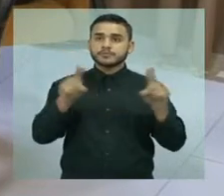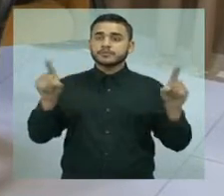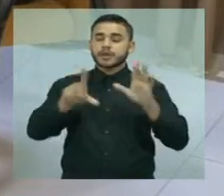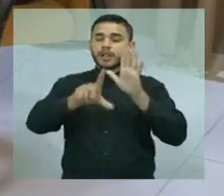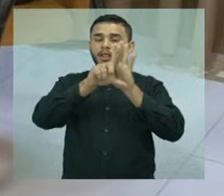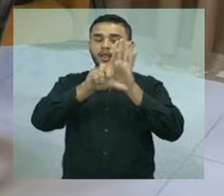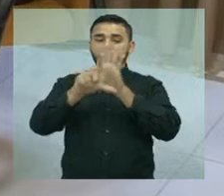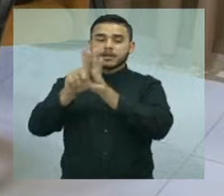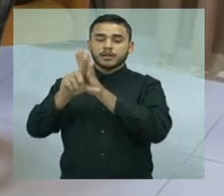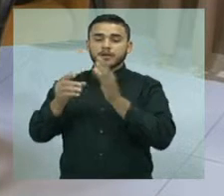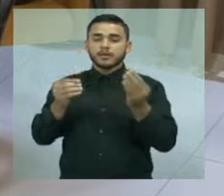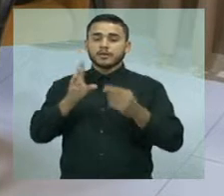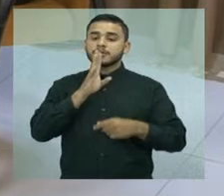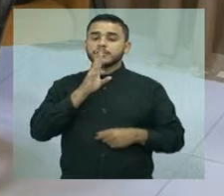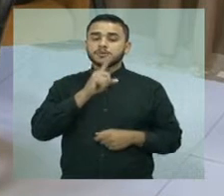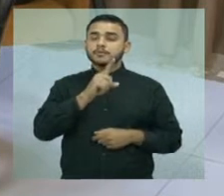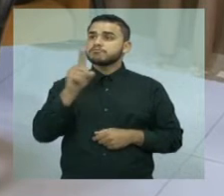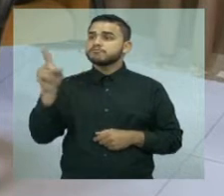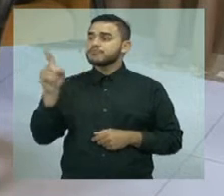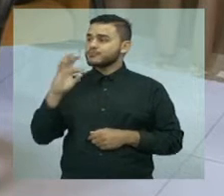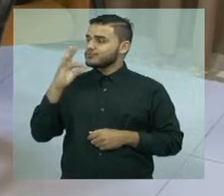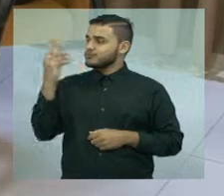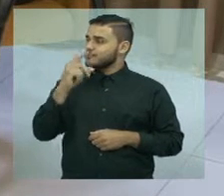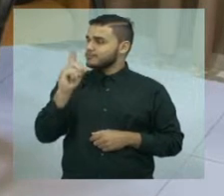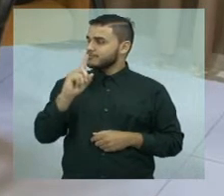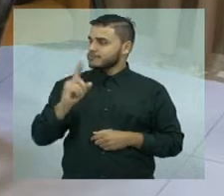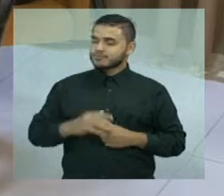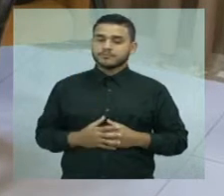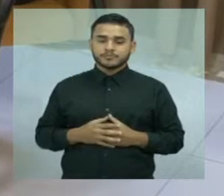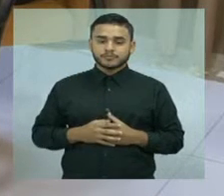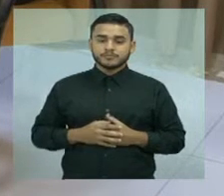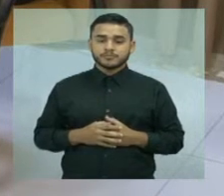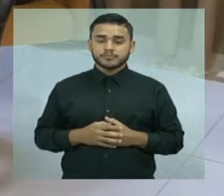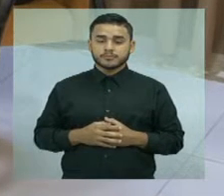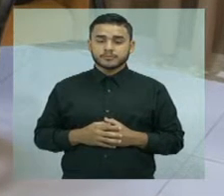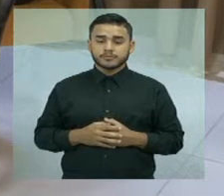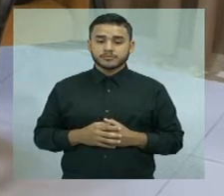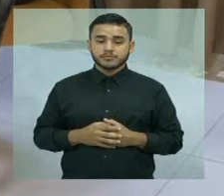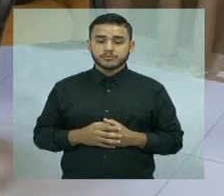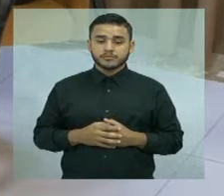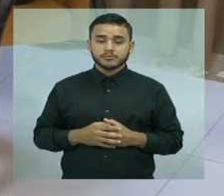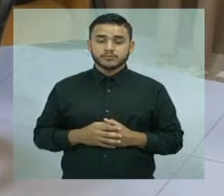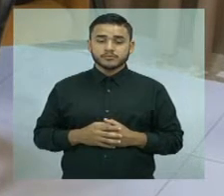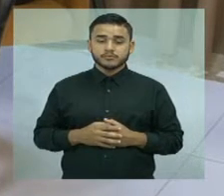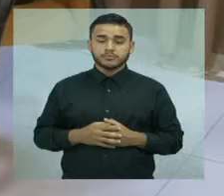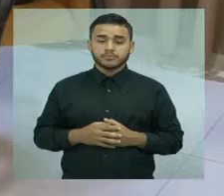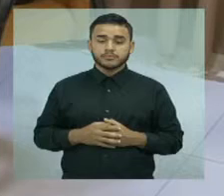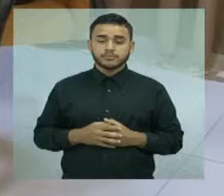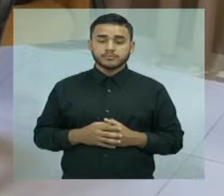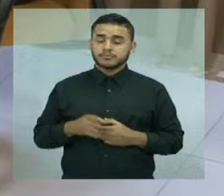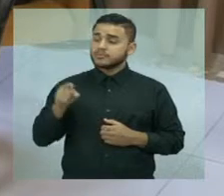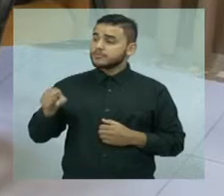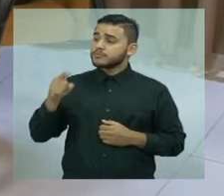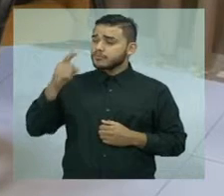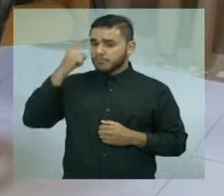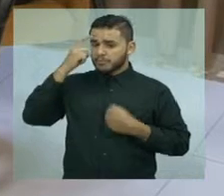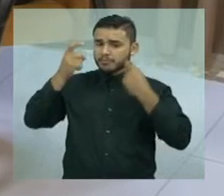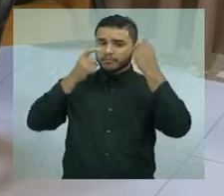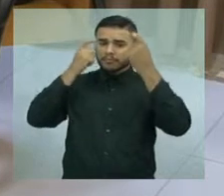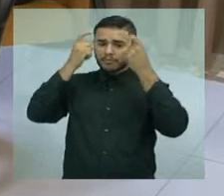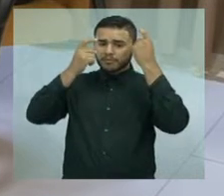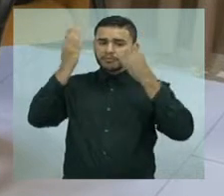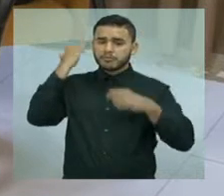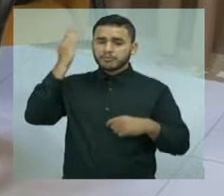geral. E o que eu quero deixar de consideração final é que antigamente não se preocupava tanto